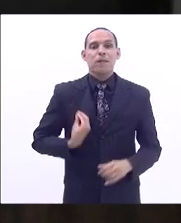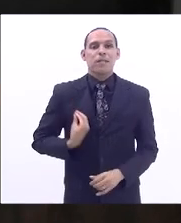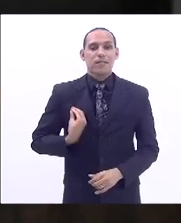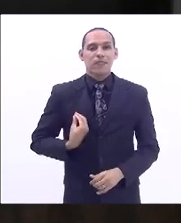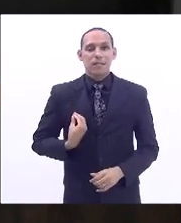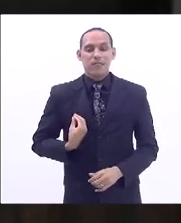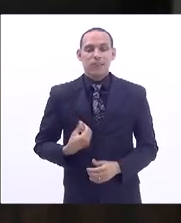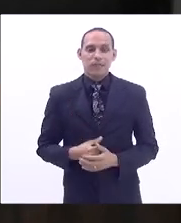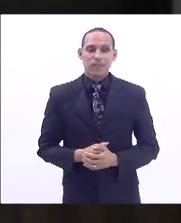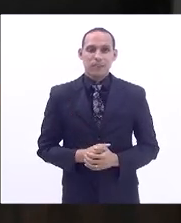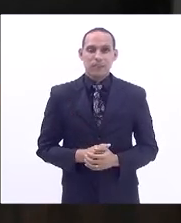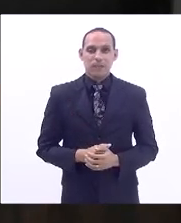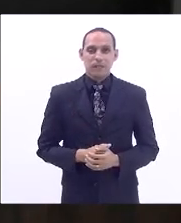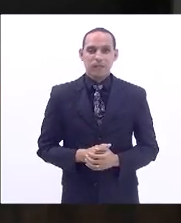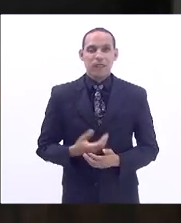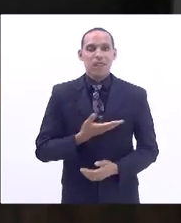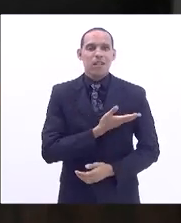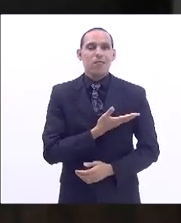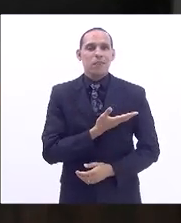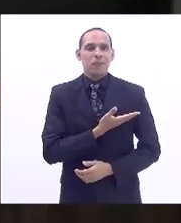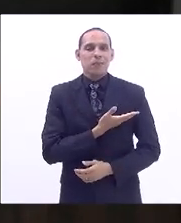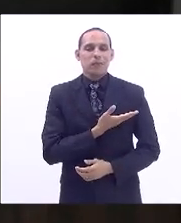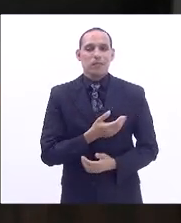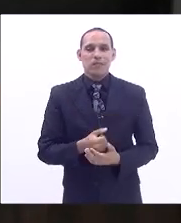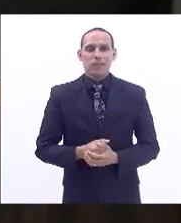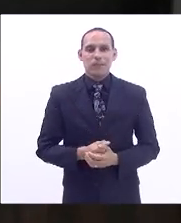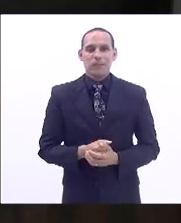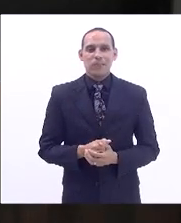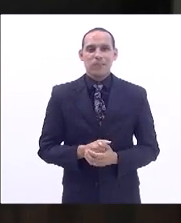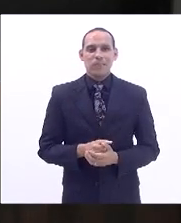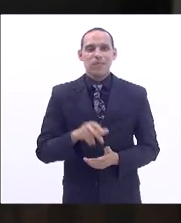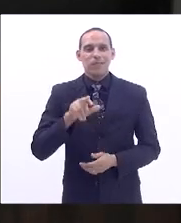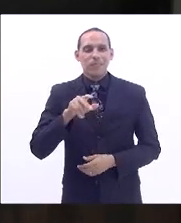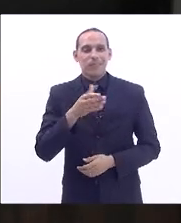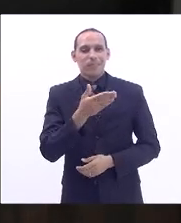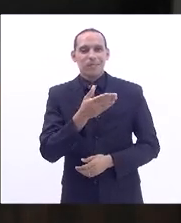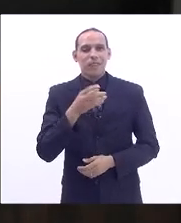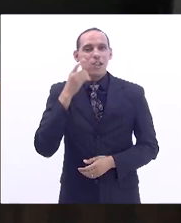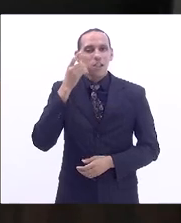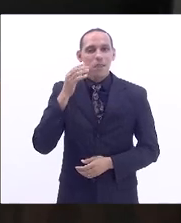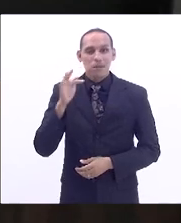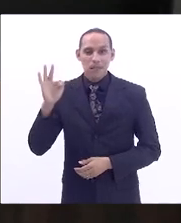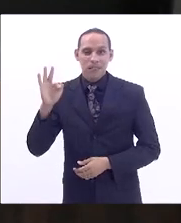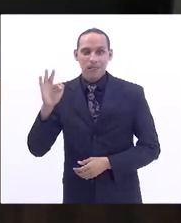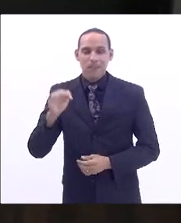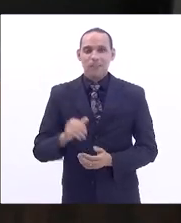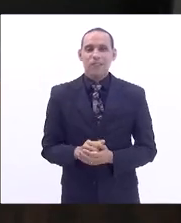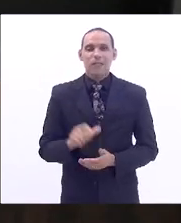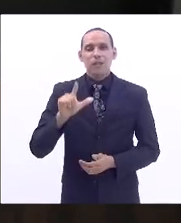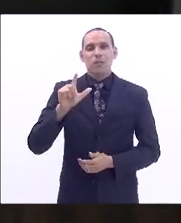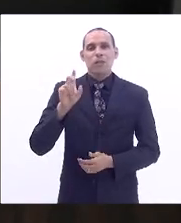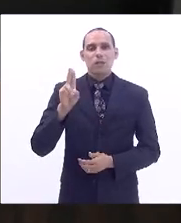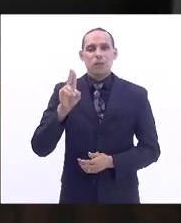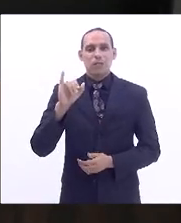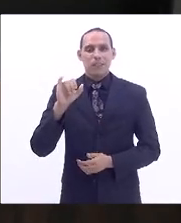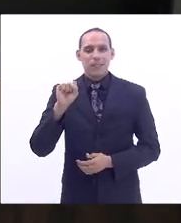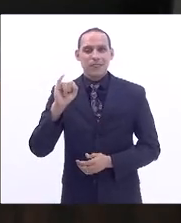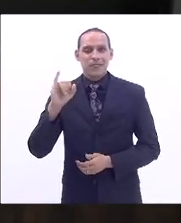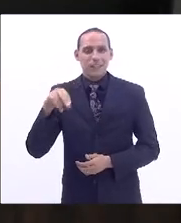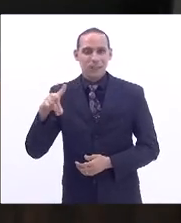presença do nosso amigo nosso irmão deputado federal Luizinho